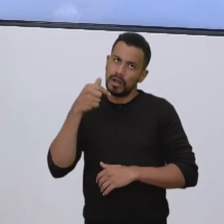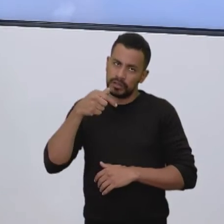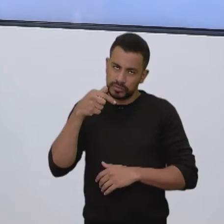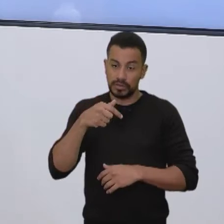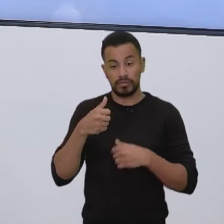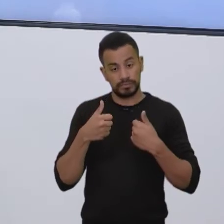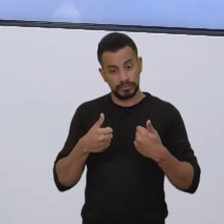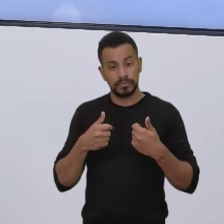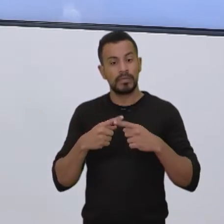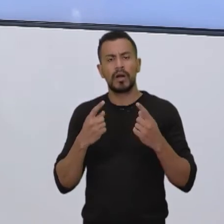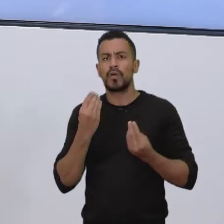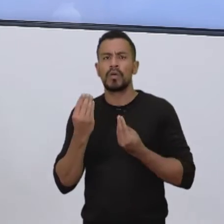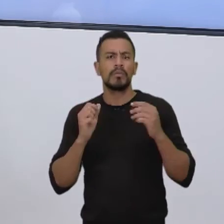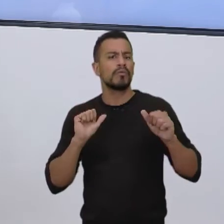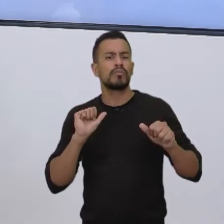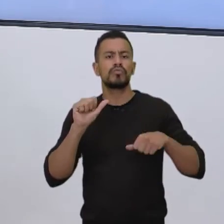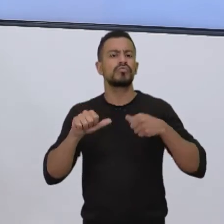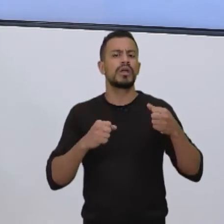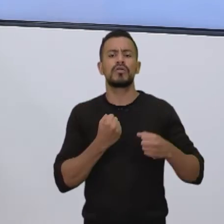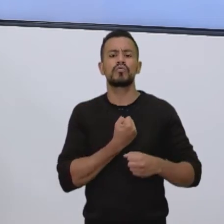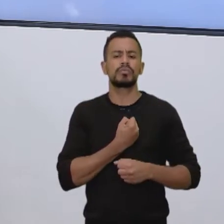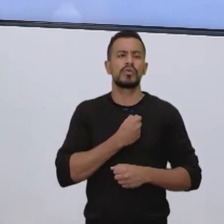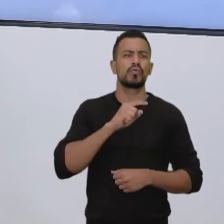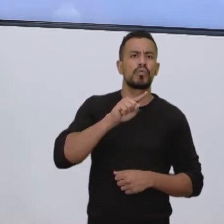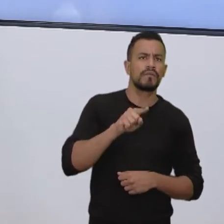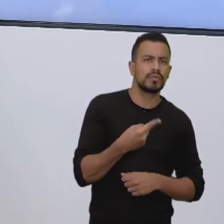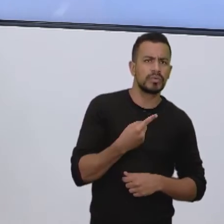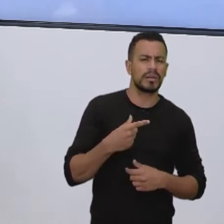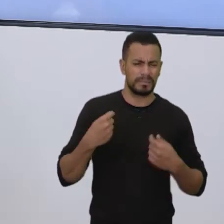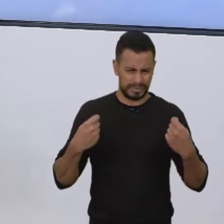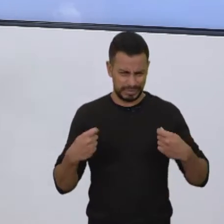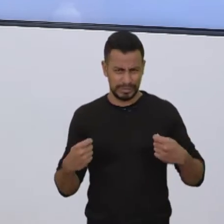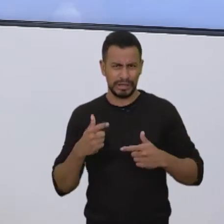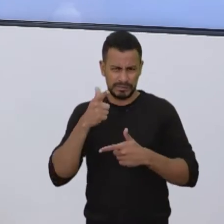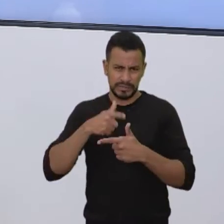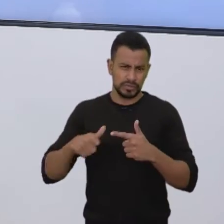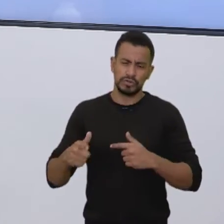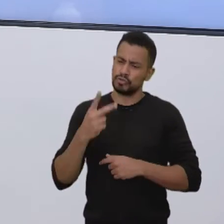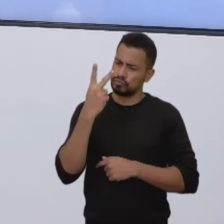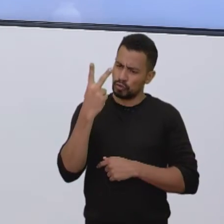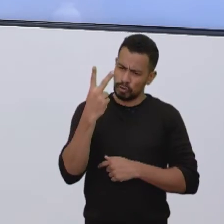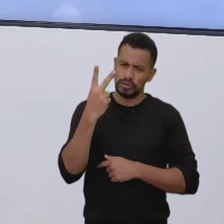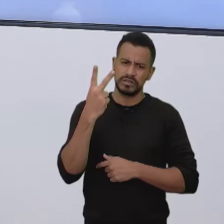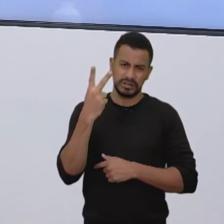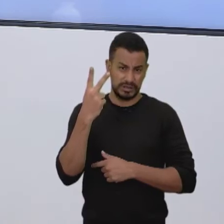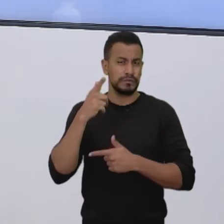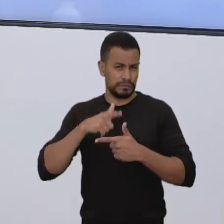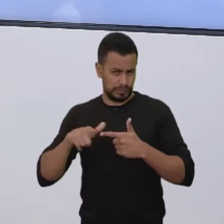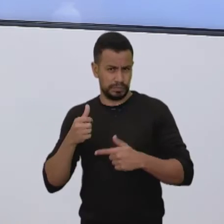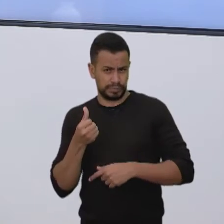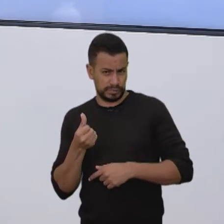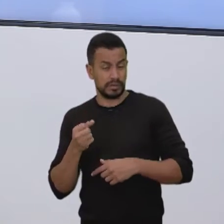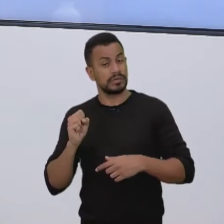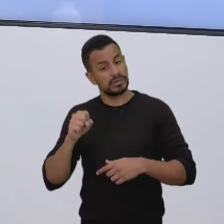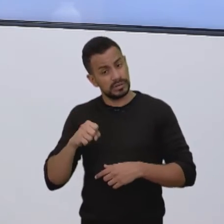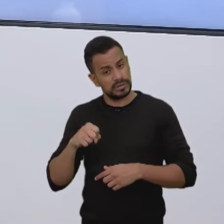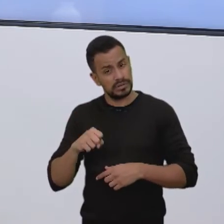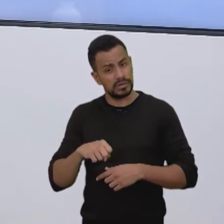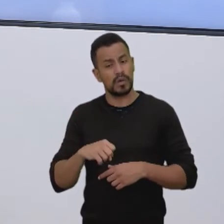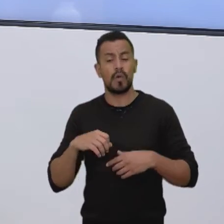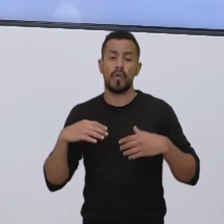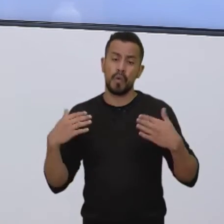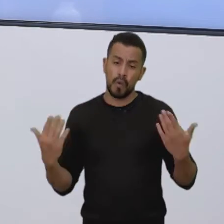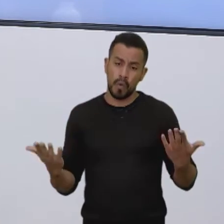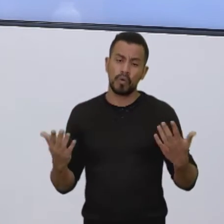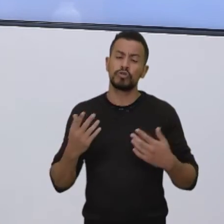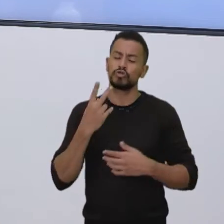ver como que ele vira um número com vírgula. Tem que dividir o 2 por 6? Sim, ou você divide o 2 por 6 ou o 1 pelo 3, que também dá, tá